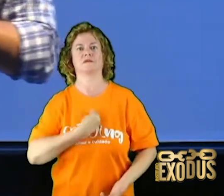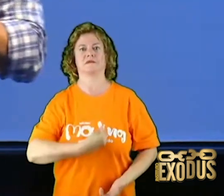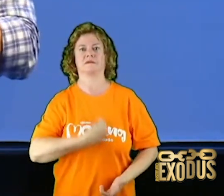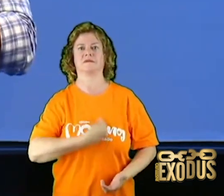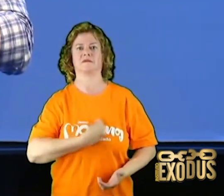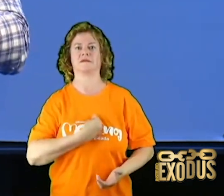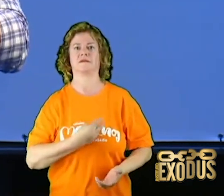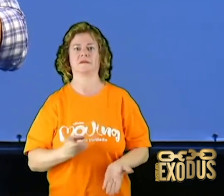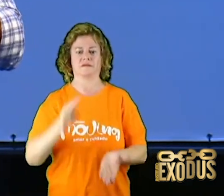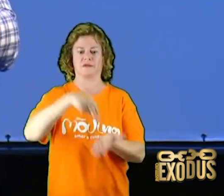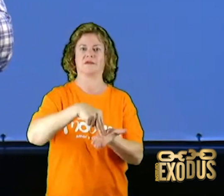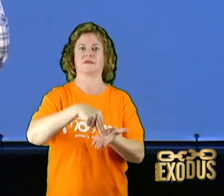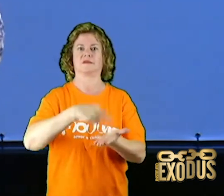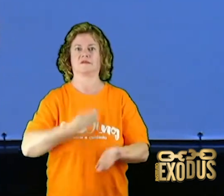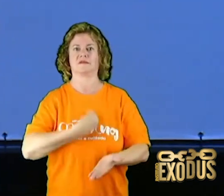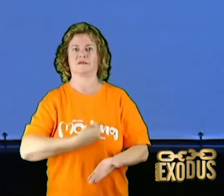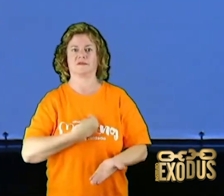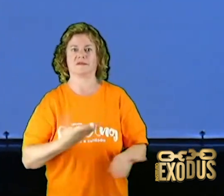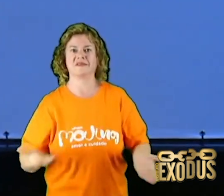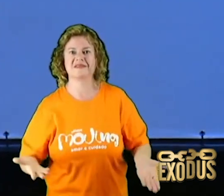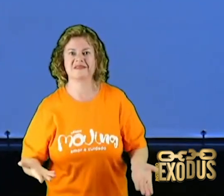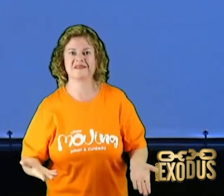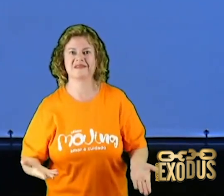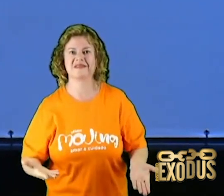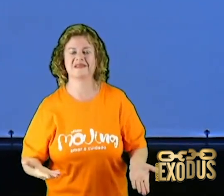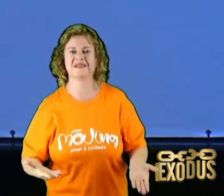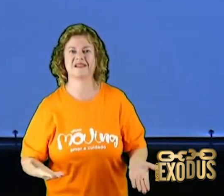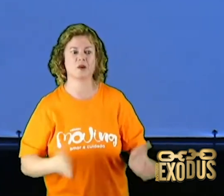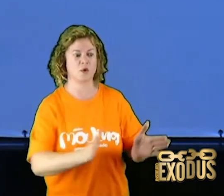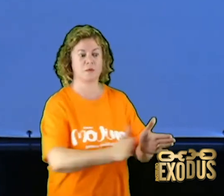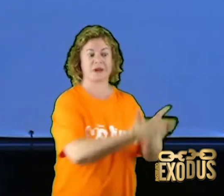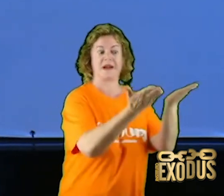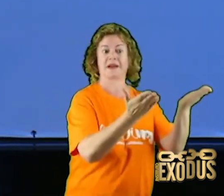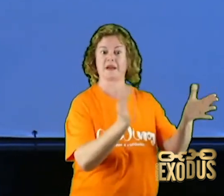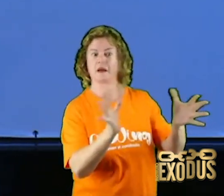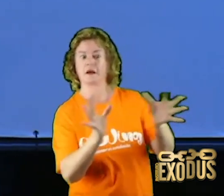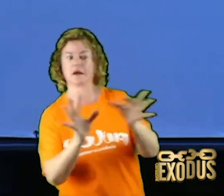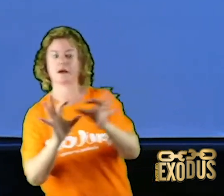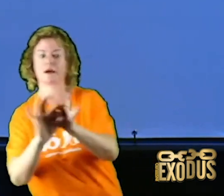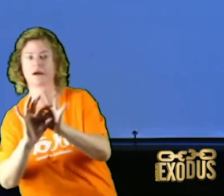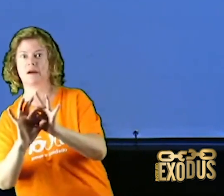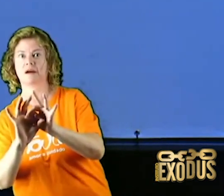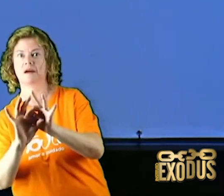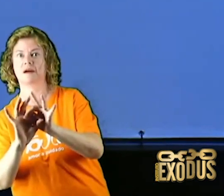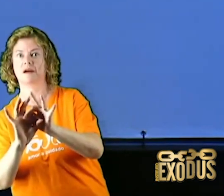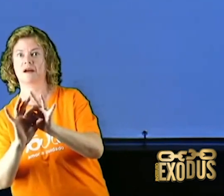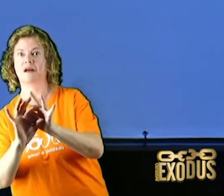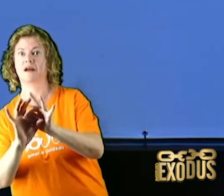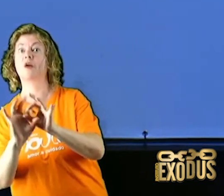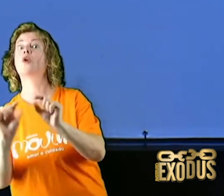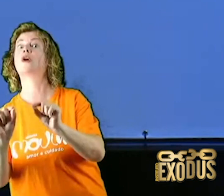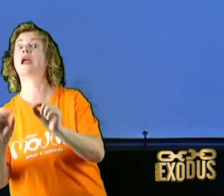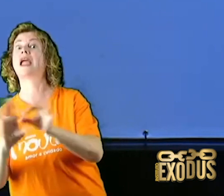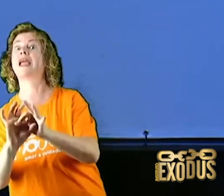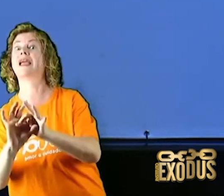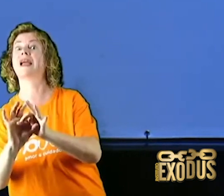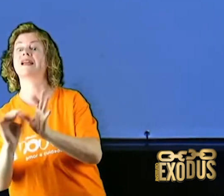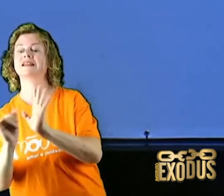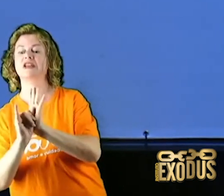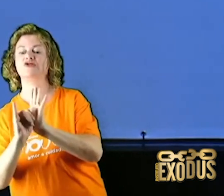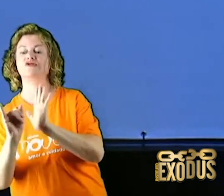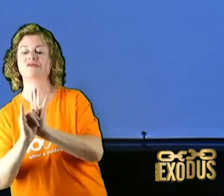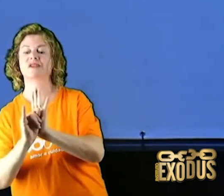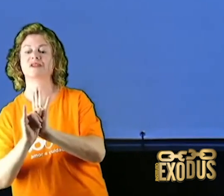ele vem conectado à identidade de quem fez o milagre. De quem